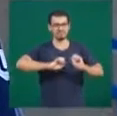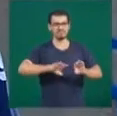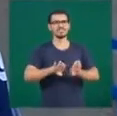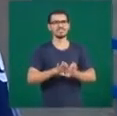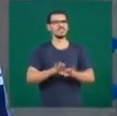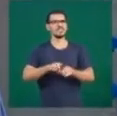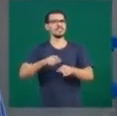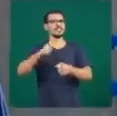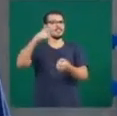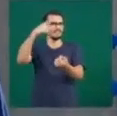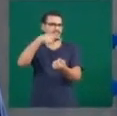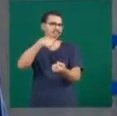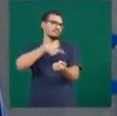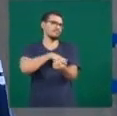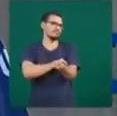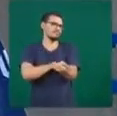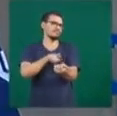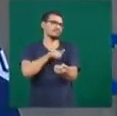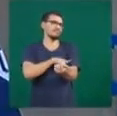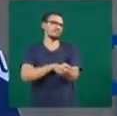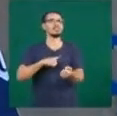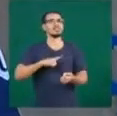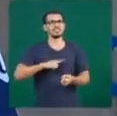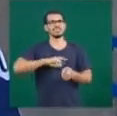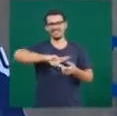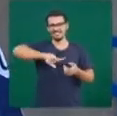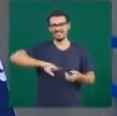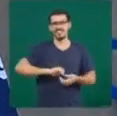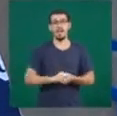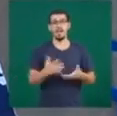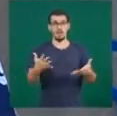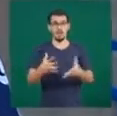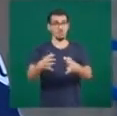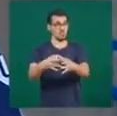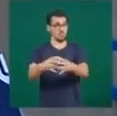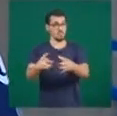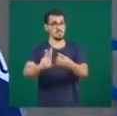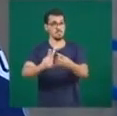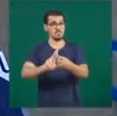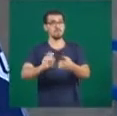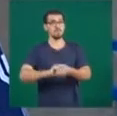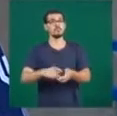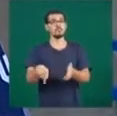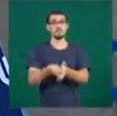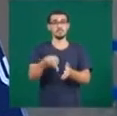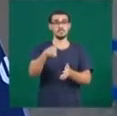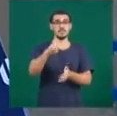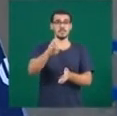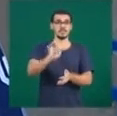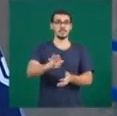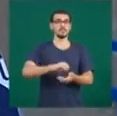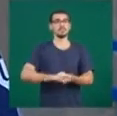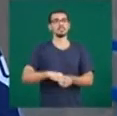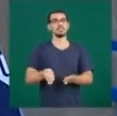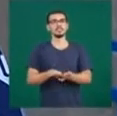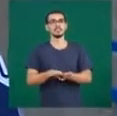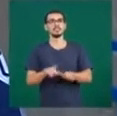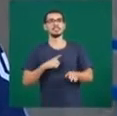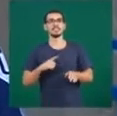E aí, o PET Medicina Veterinária, com o apoio do CRMV, está trazendo esse seminário de atualização em oncologia